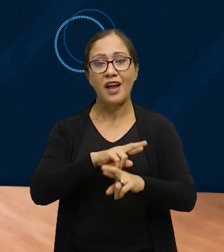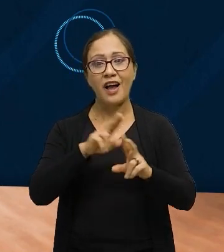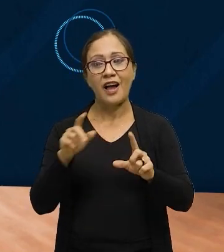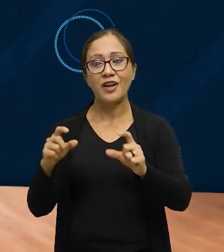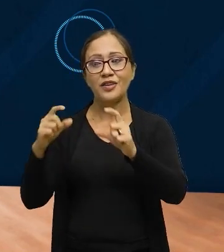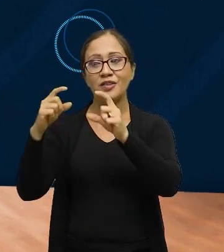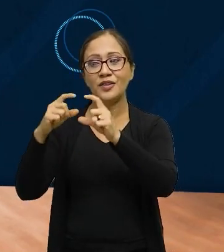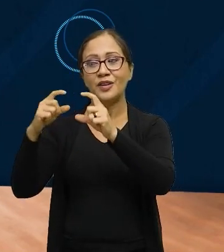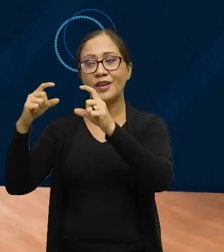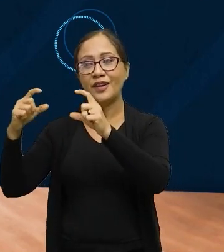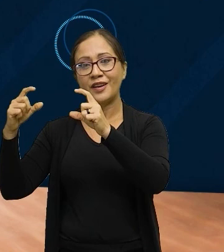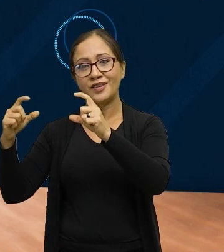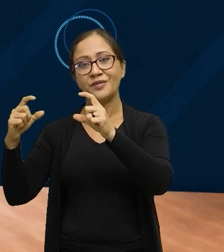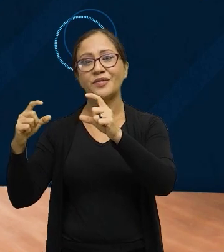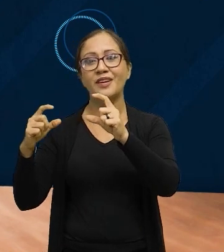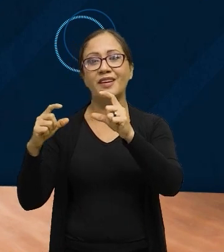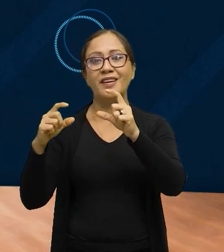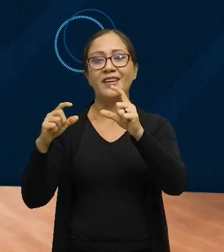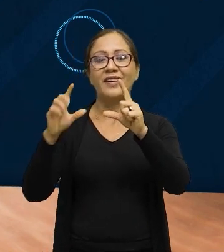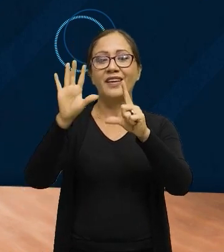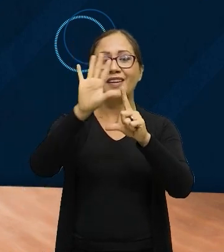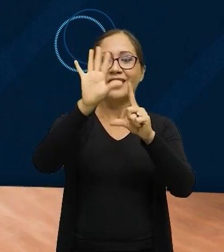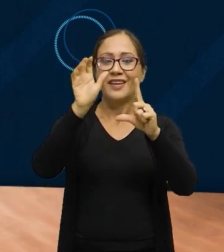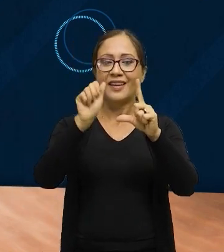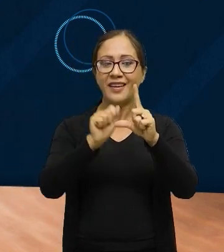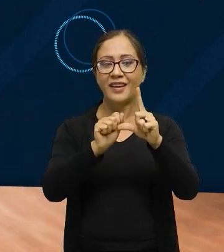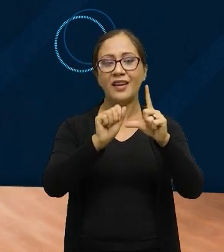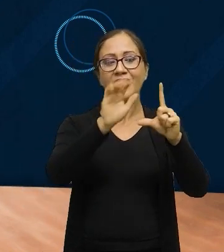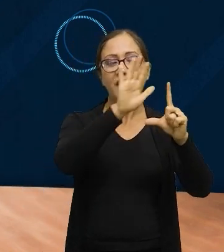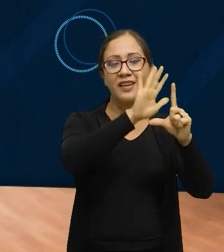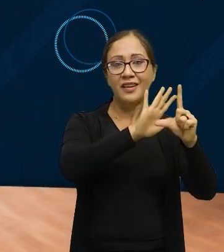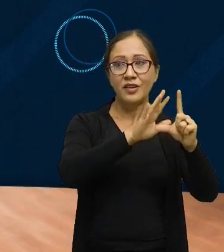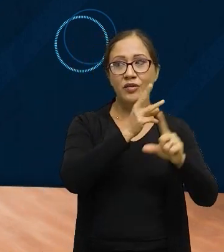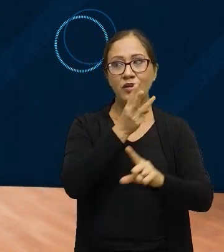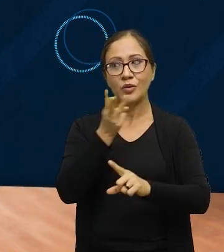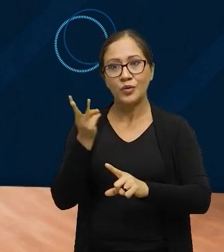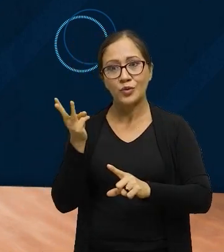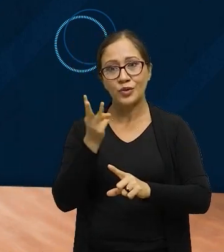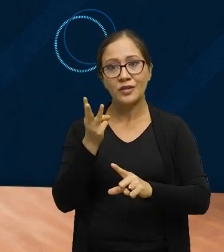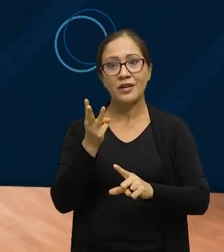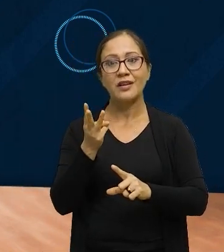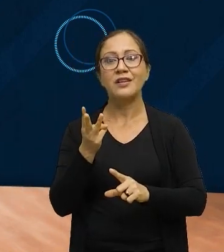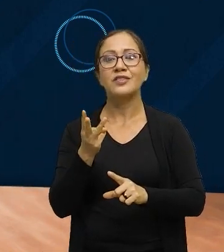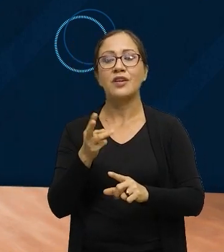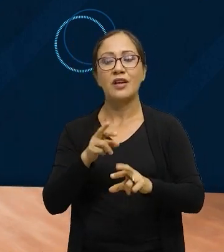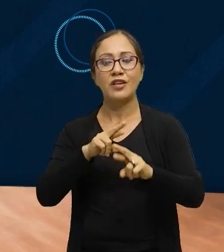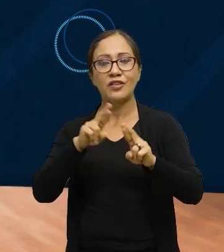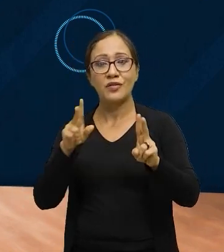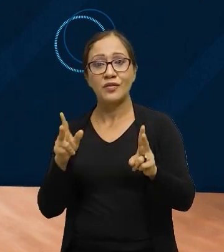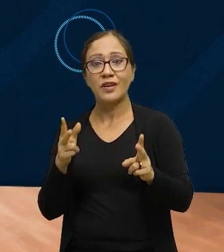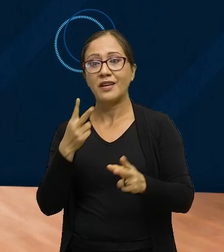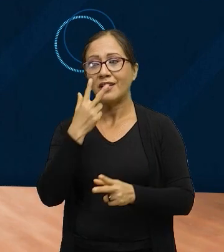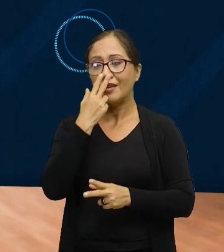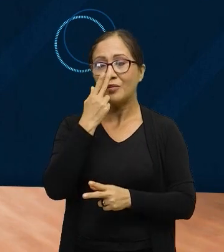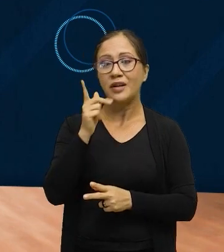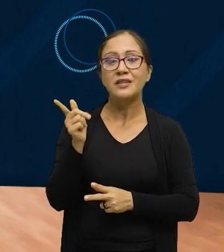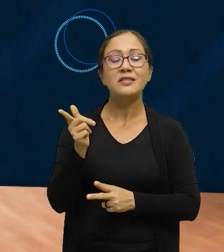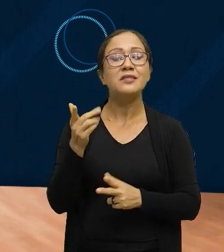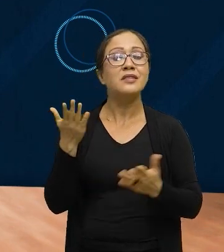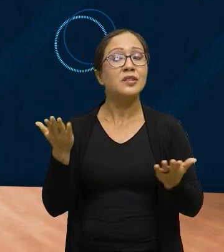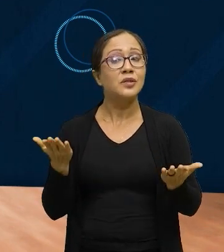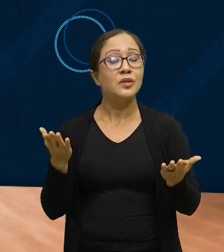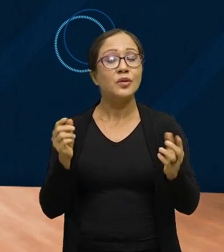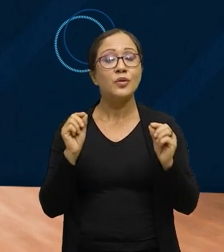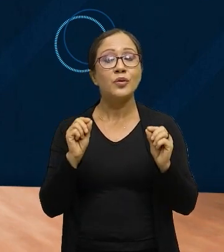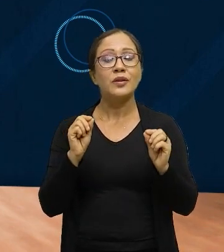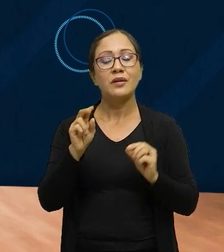diferenças, as semelhanças entre o gênero textual, tirinhas, cartoon e charge,